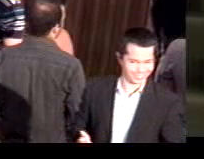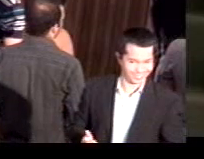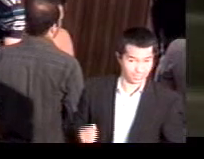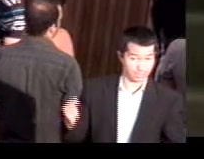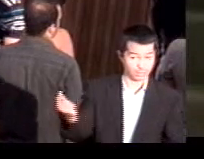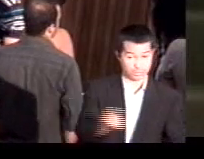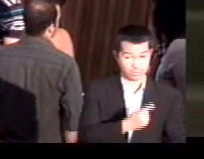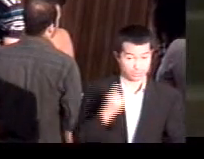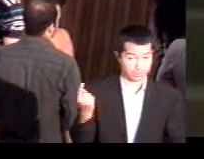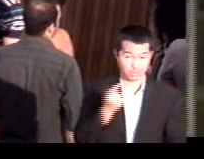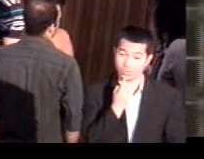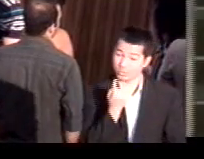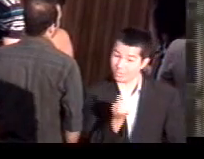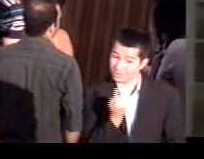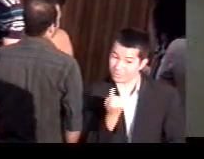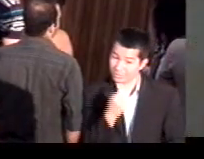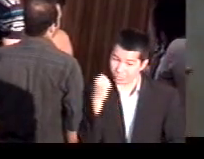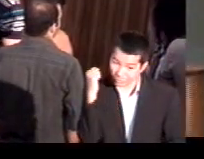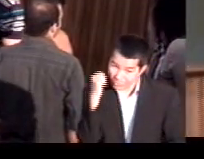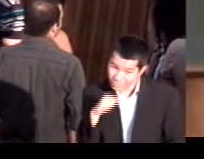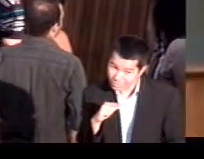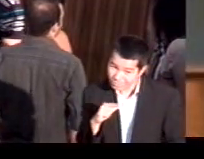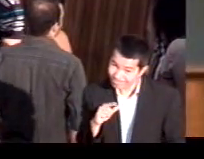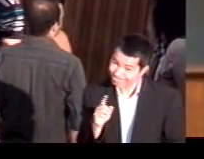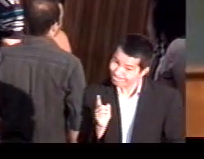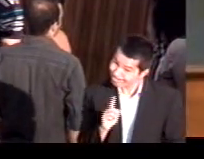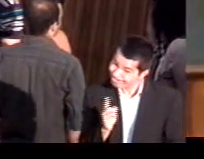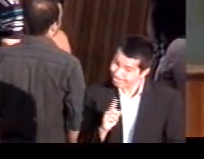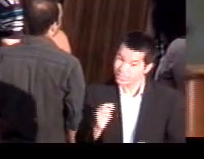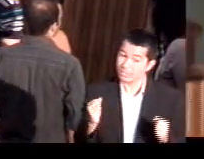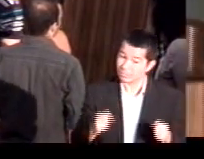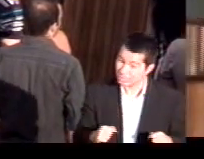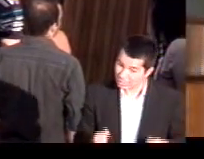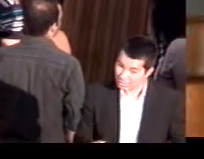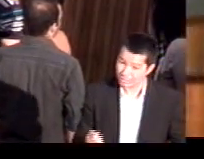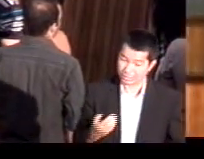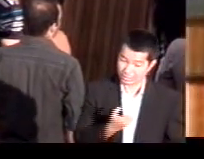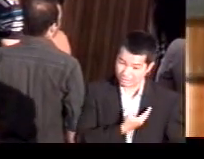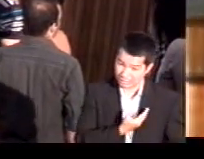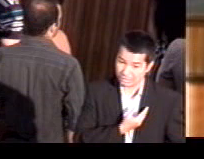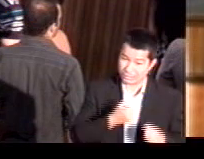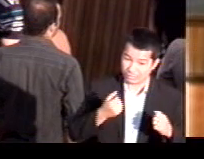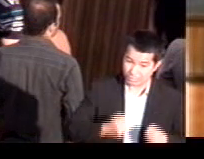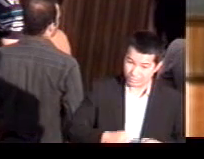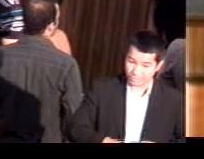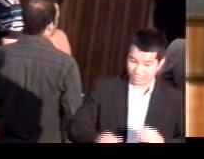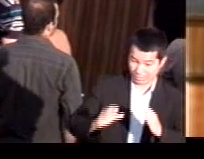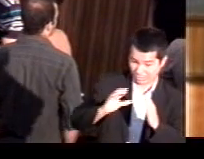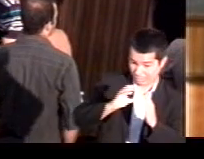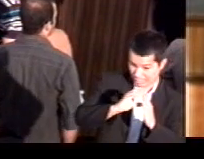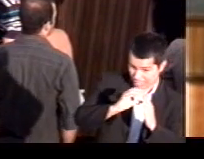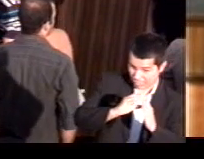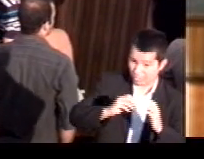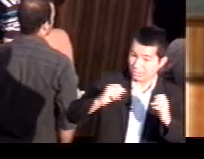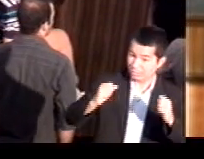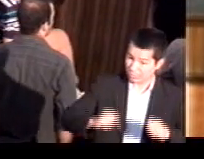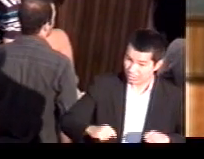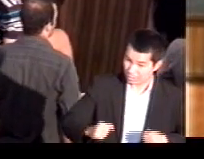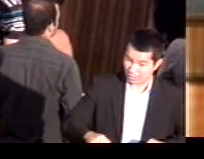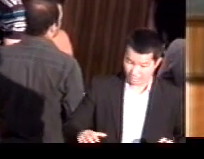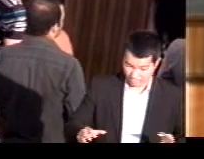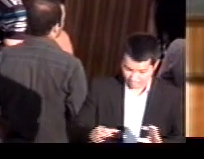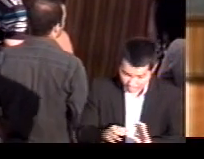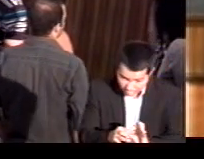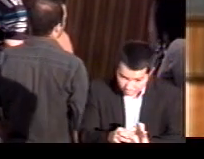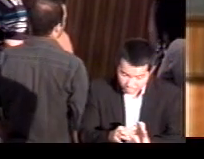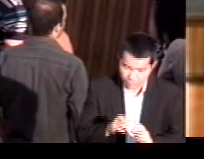um exército, e isso é povo de Deus, tá? Então você vai procurar uma célula, vai estar envolvido com o povo de Deus,